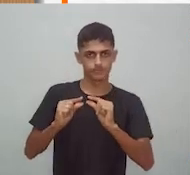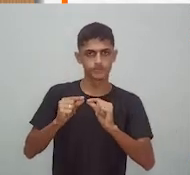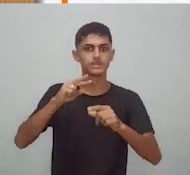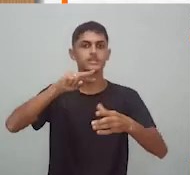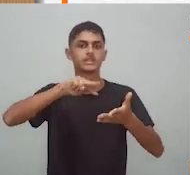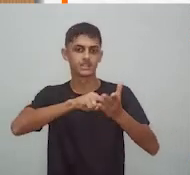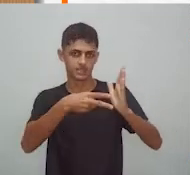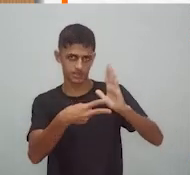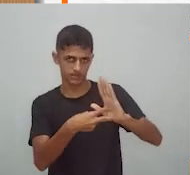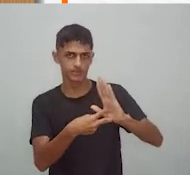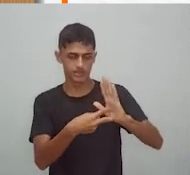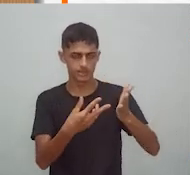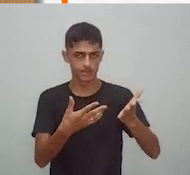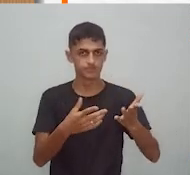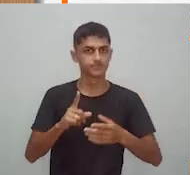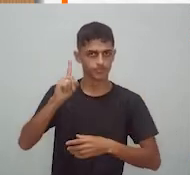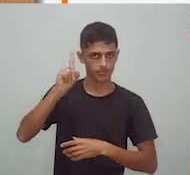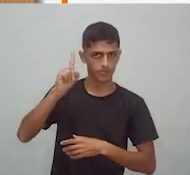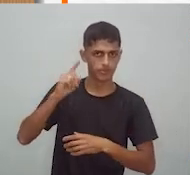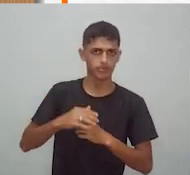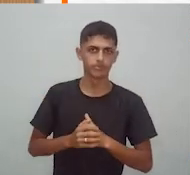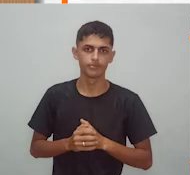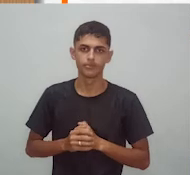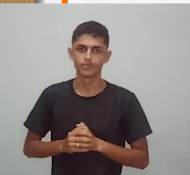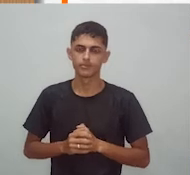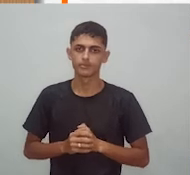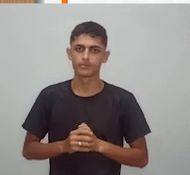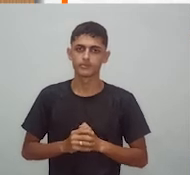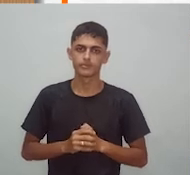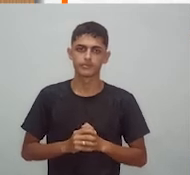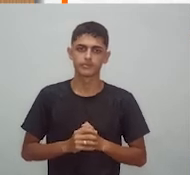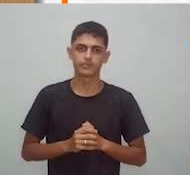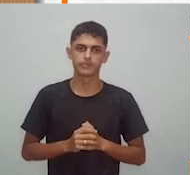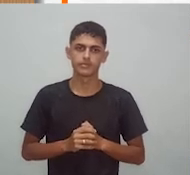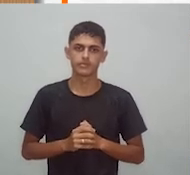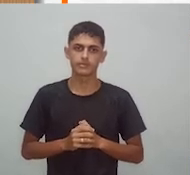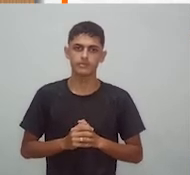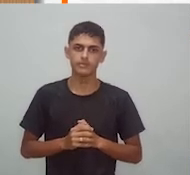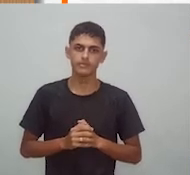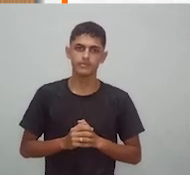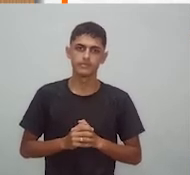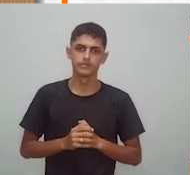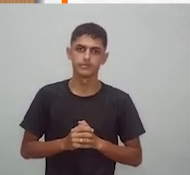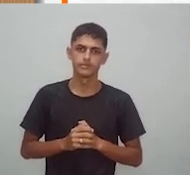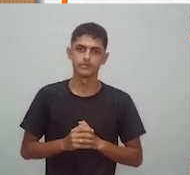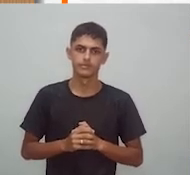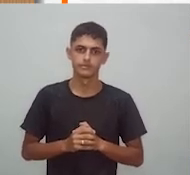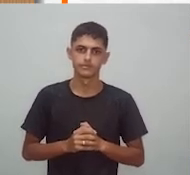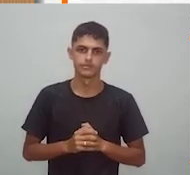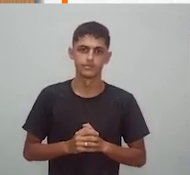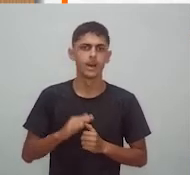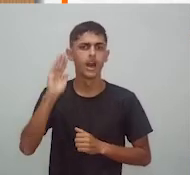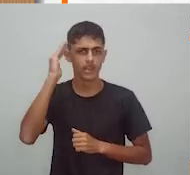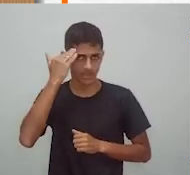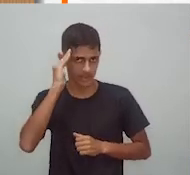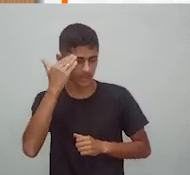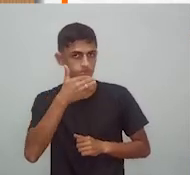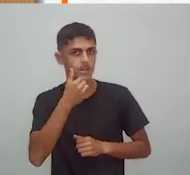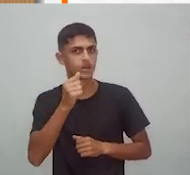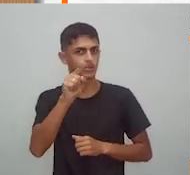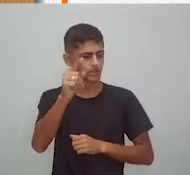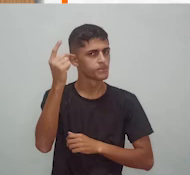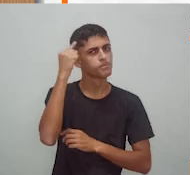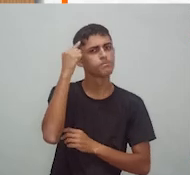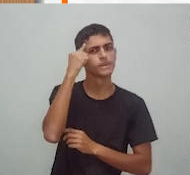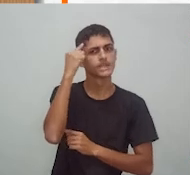são funções antagônicas. São funções meio que contrárias. Então, para vocês entenderem melhor como é que isso funciona, pense o